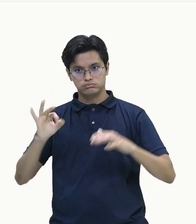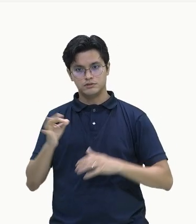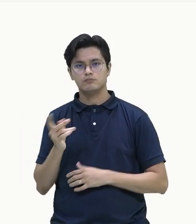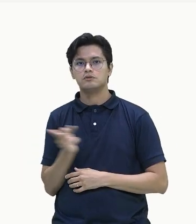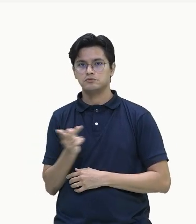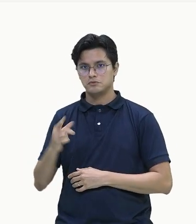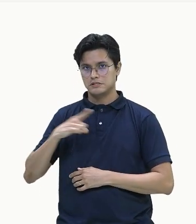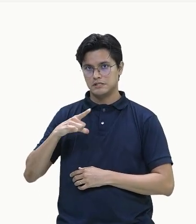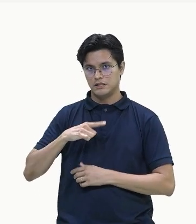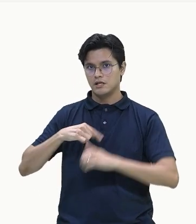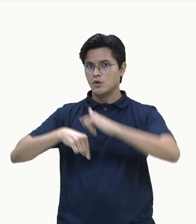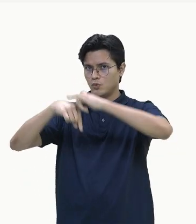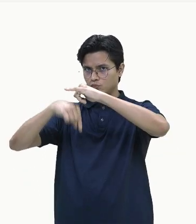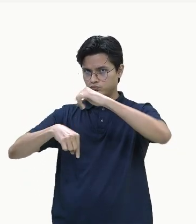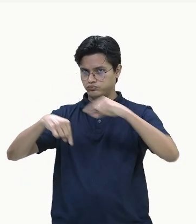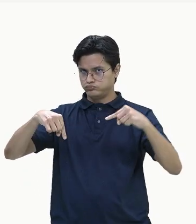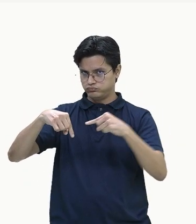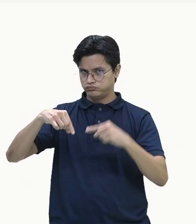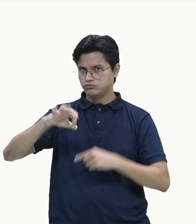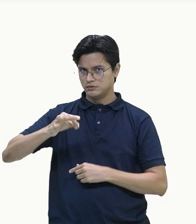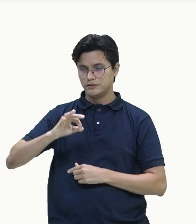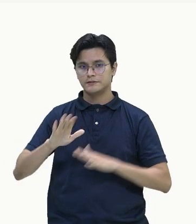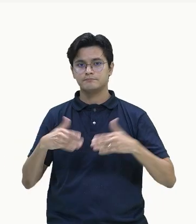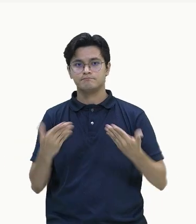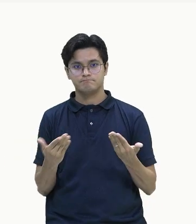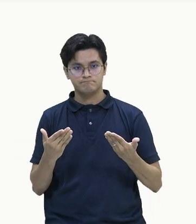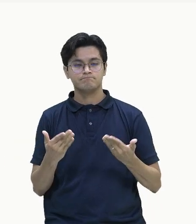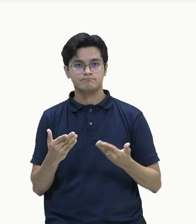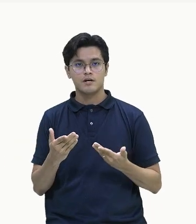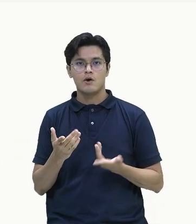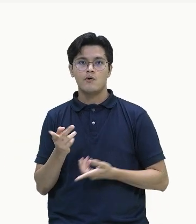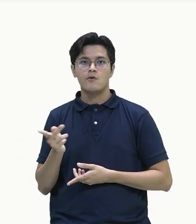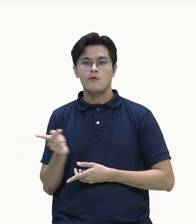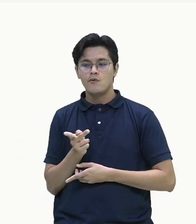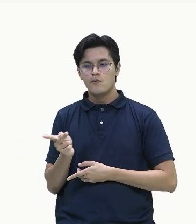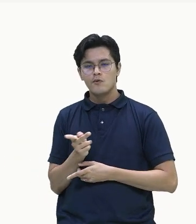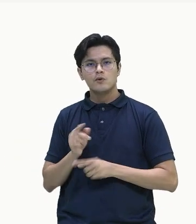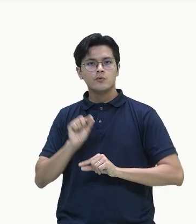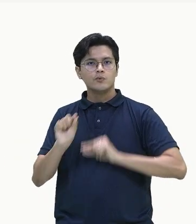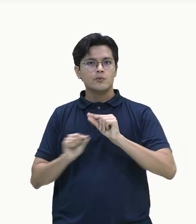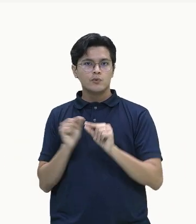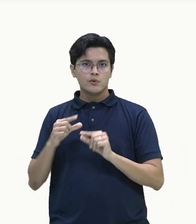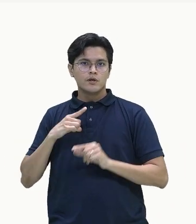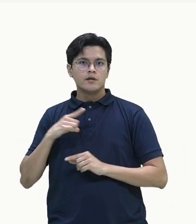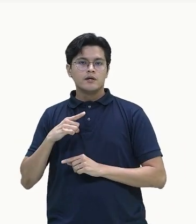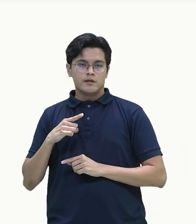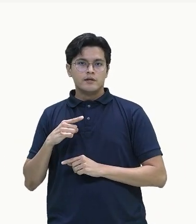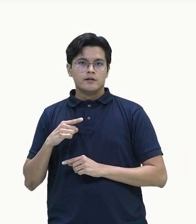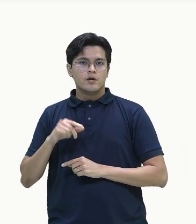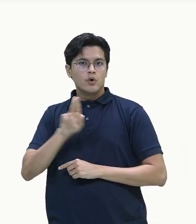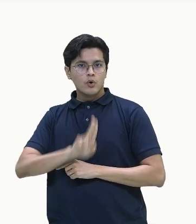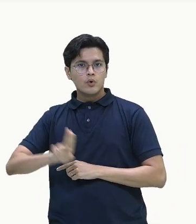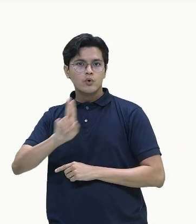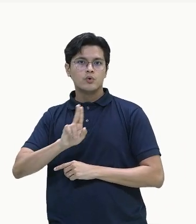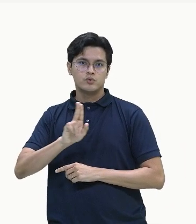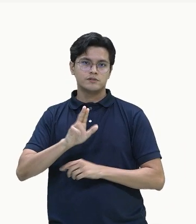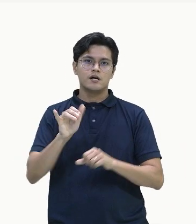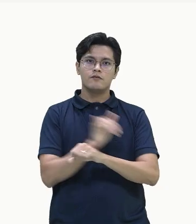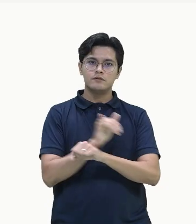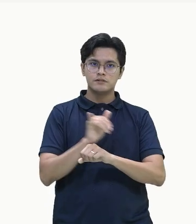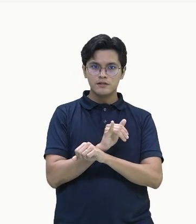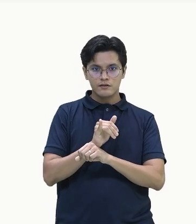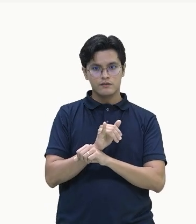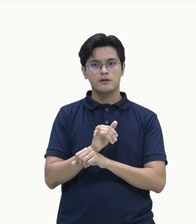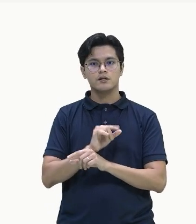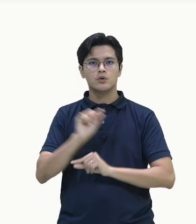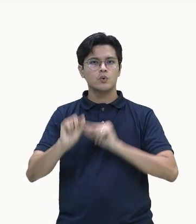um armamento mais forte que o outro, trazia uma espécie de equilíbrio e evitava que as superpotências se confrontassem de uma forma